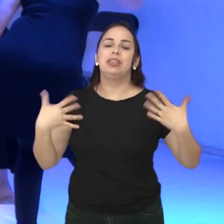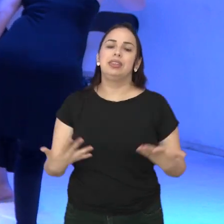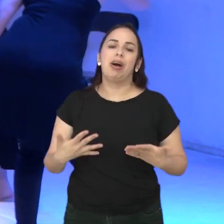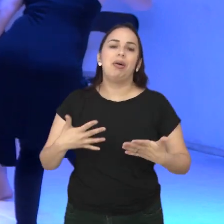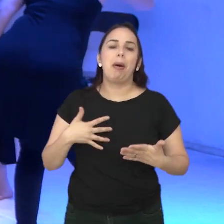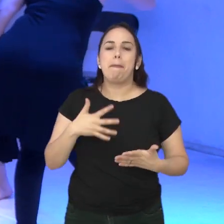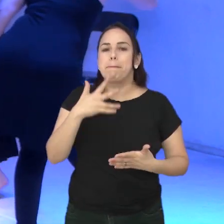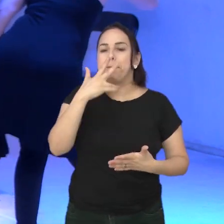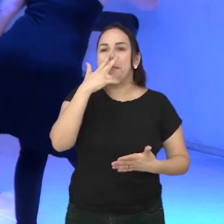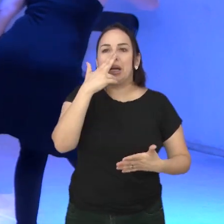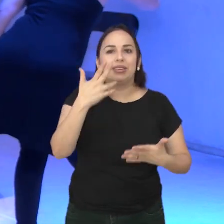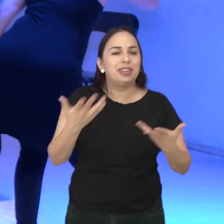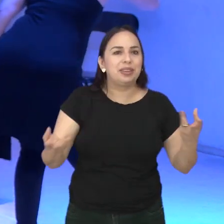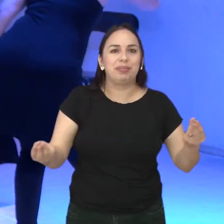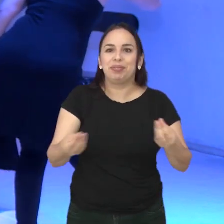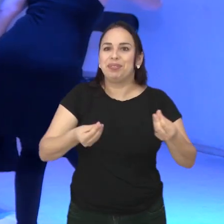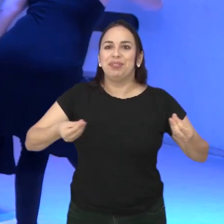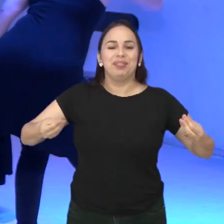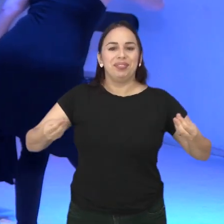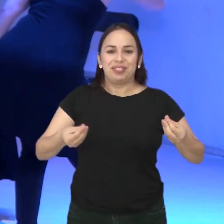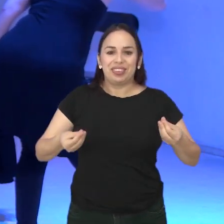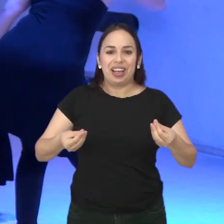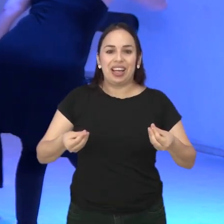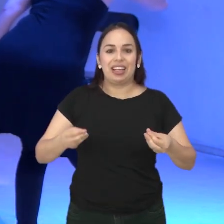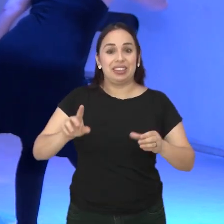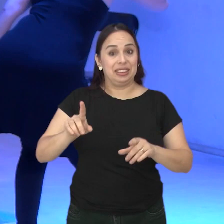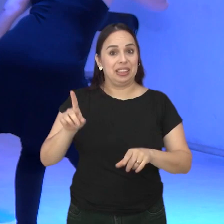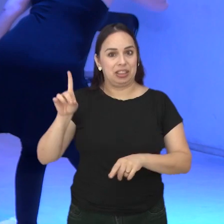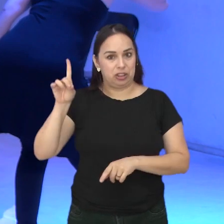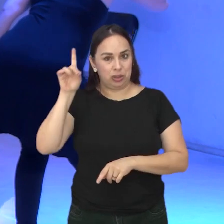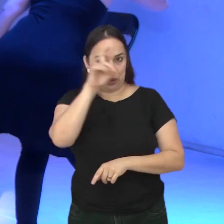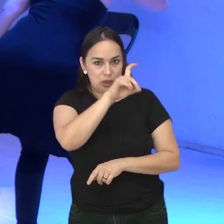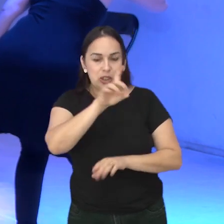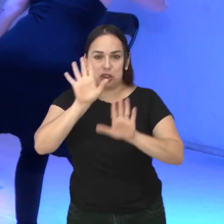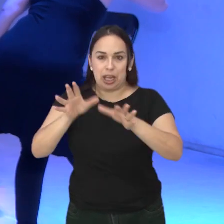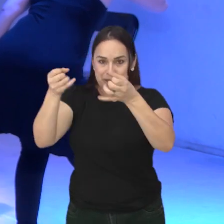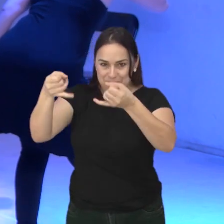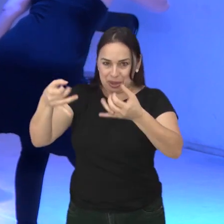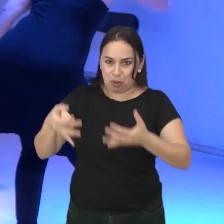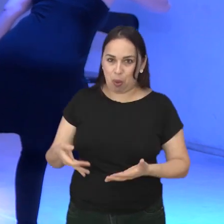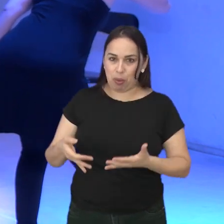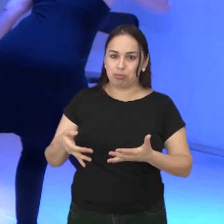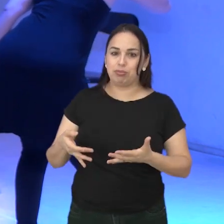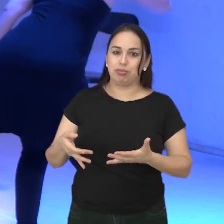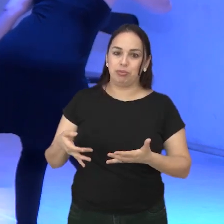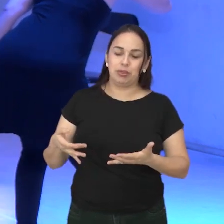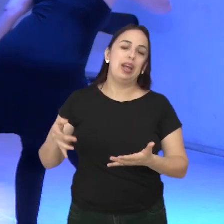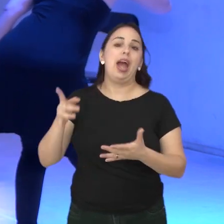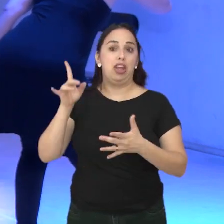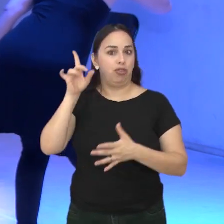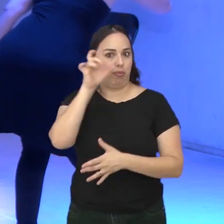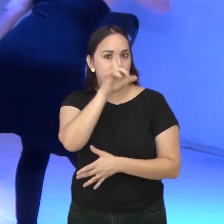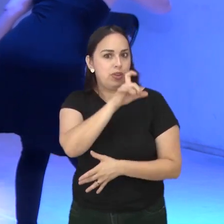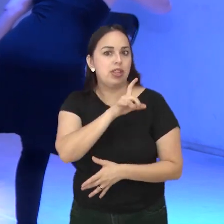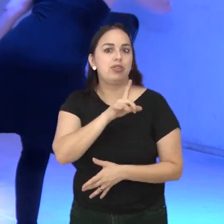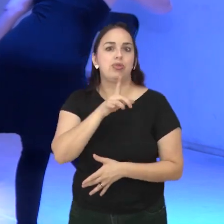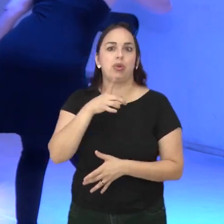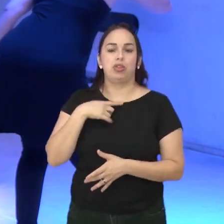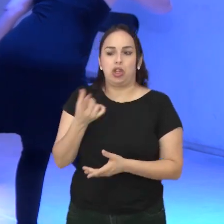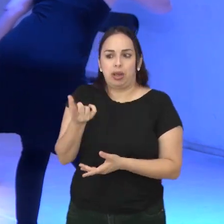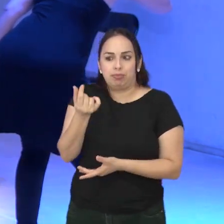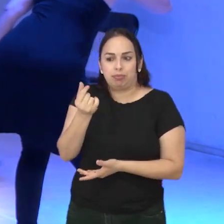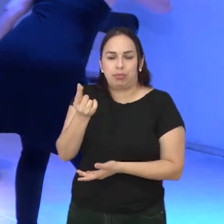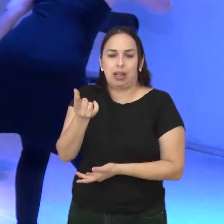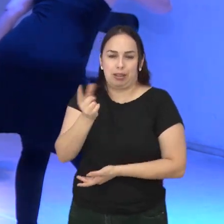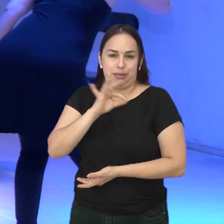nesse sentido, é sempre uma aventura, né? A dificuldade, nós já falamos um pouco, é algo extremamente difícil